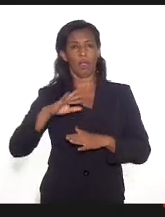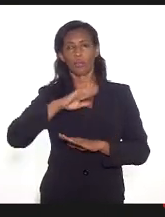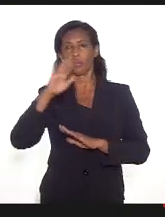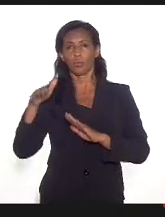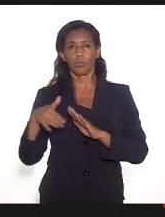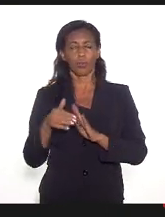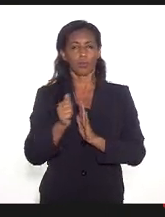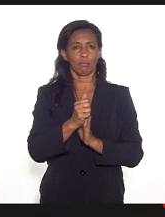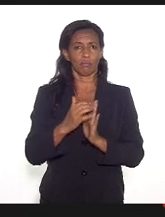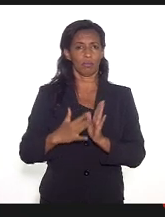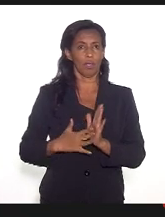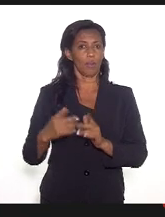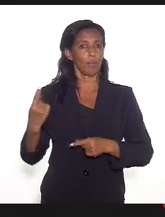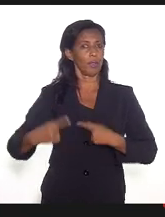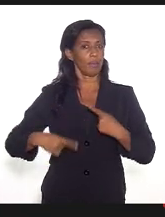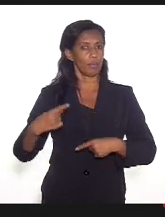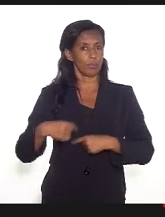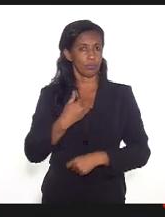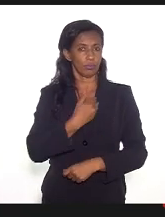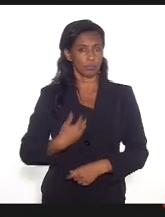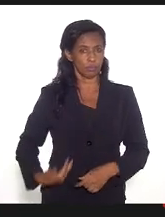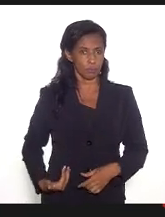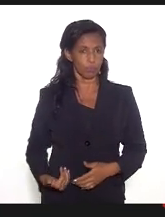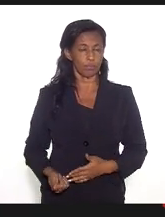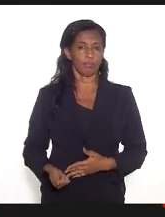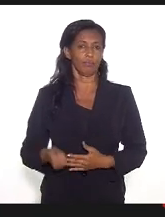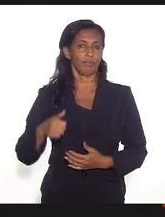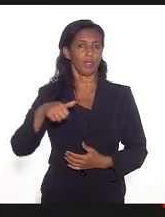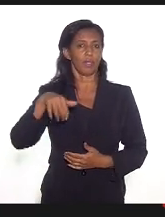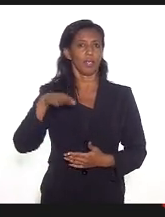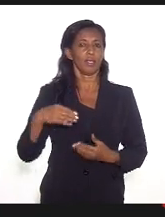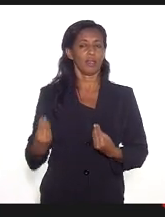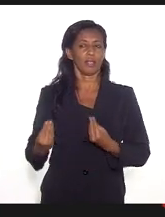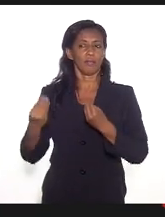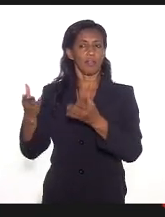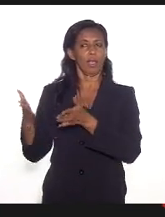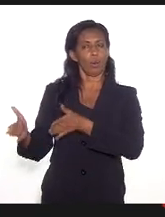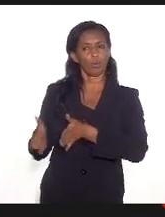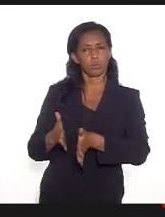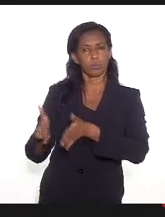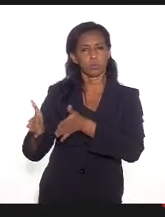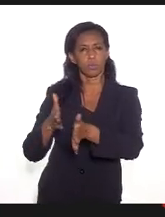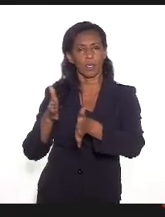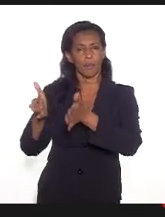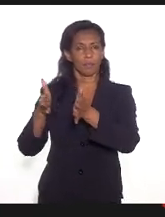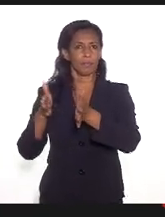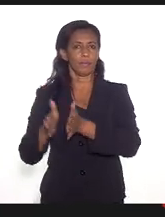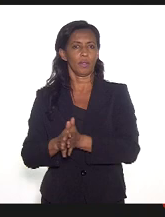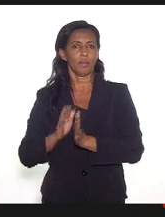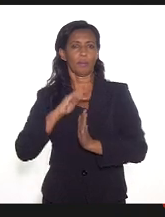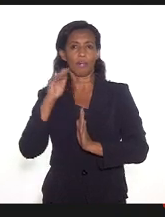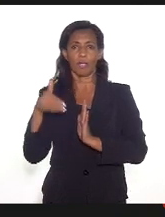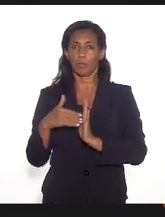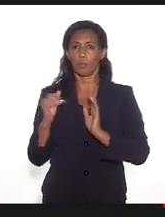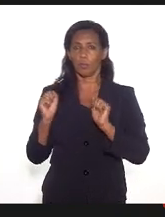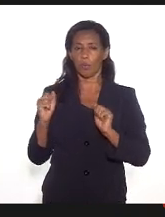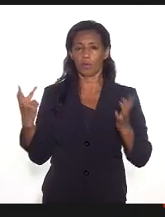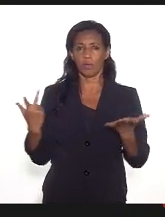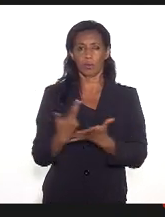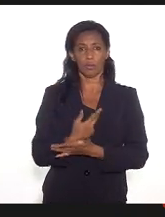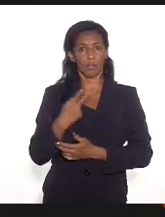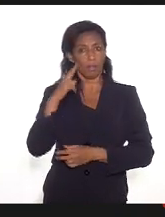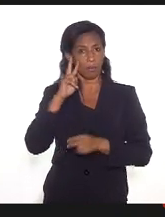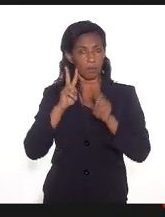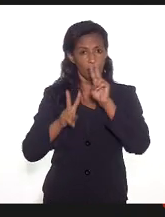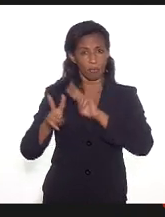atividades, porque a política pública é que deve estabelecer as diretrizes, as orientações para que tudo possa ocorrer. Também estamos